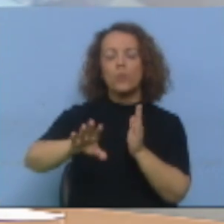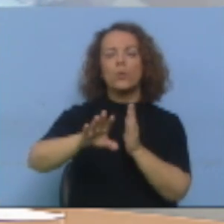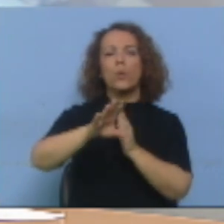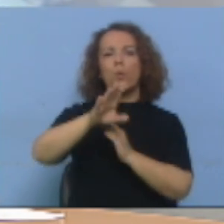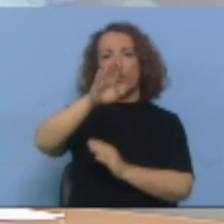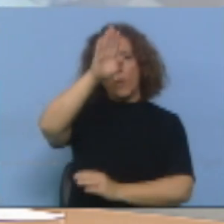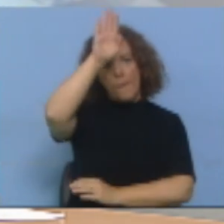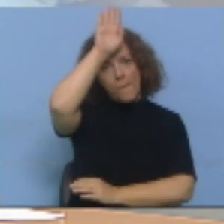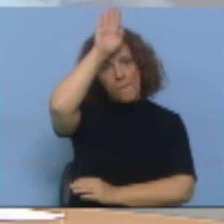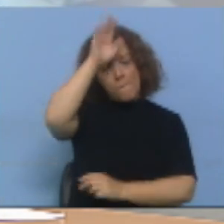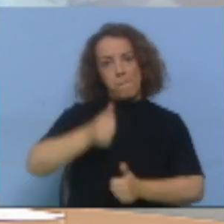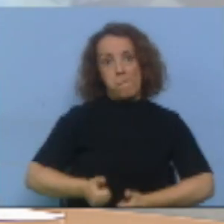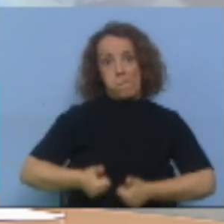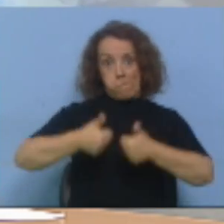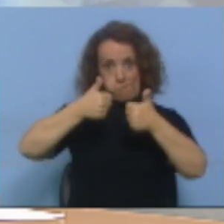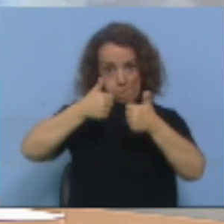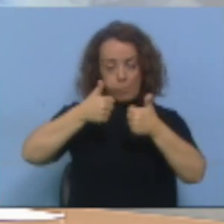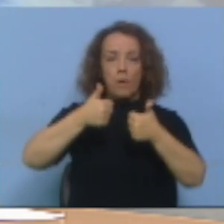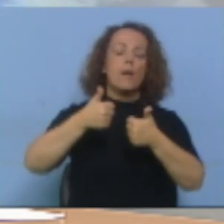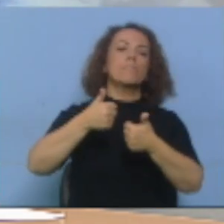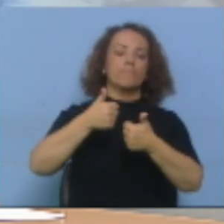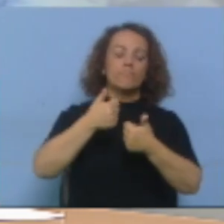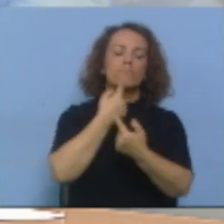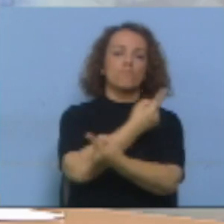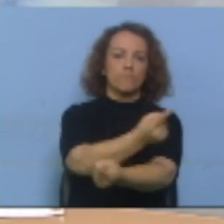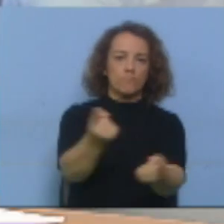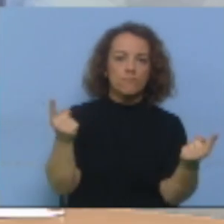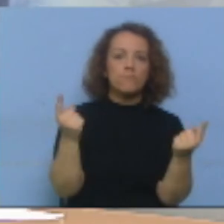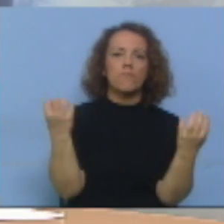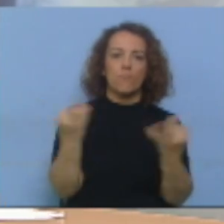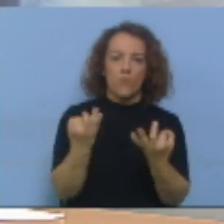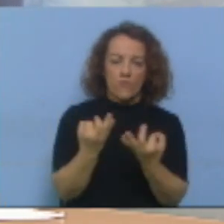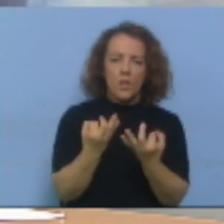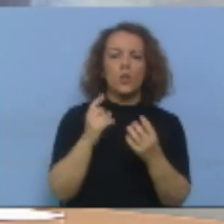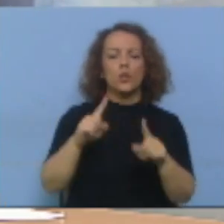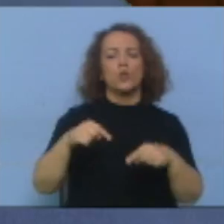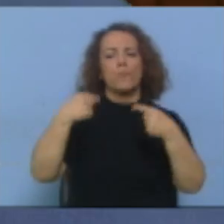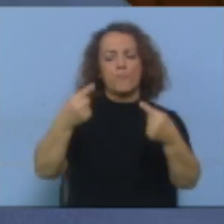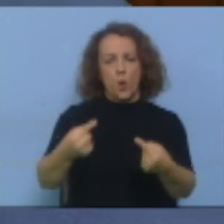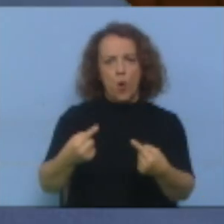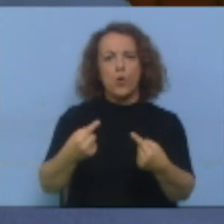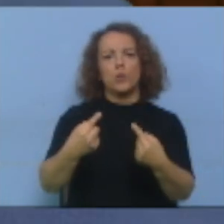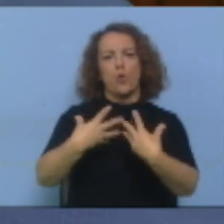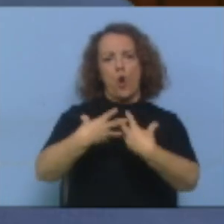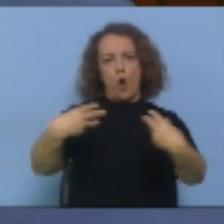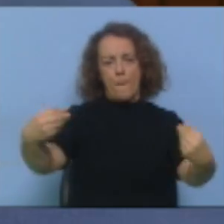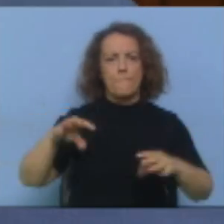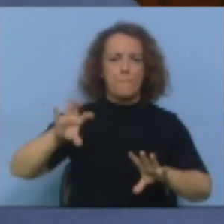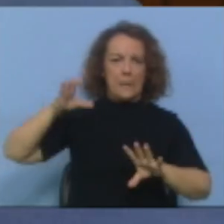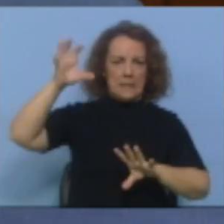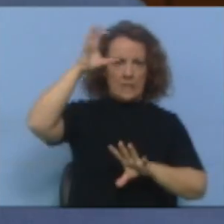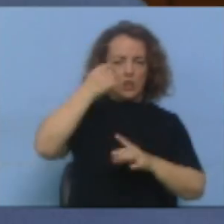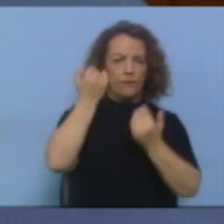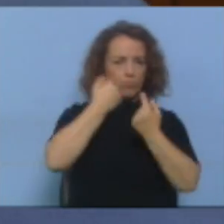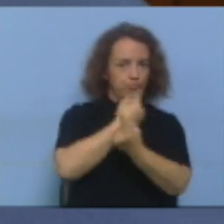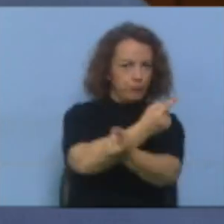deixa orientações para as celebrações deste ano, que a própria Conferência Episcopal também depois recordou, aplicando-as aqui a Portugal. Que